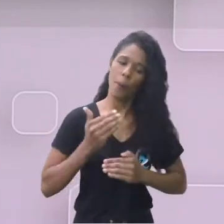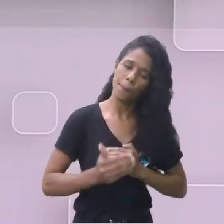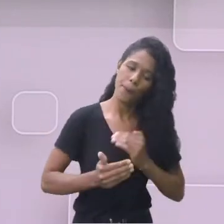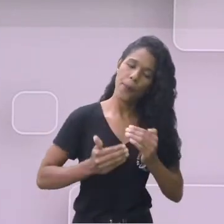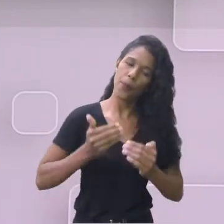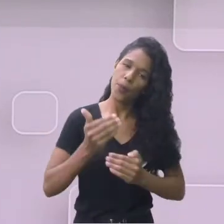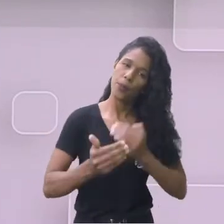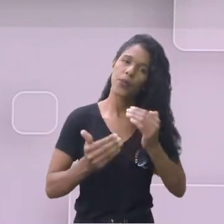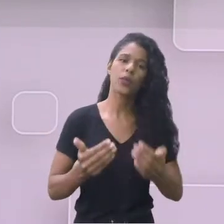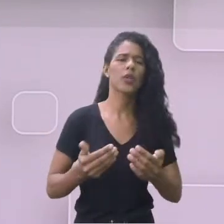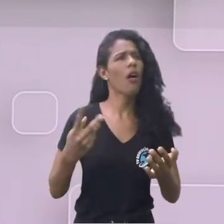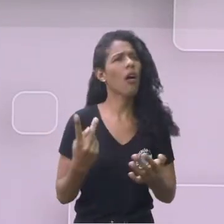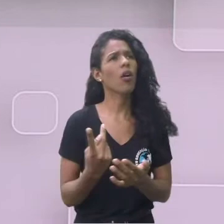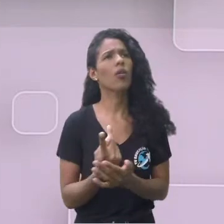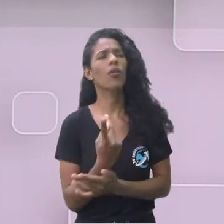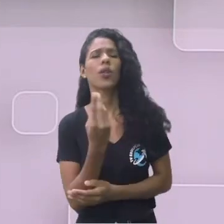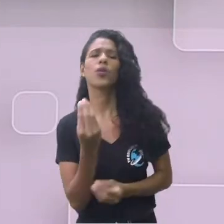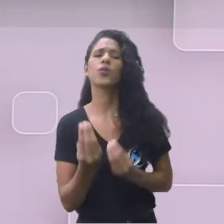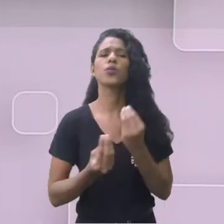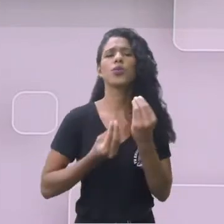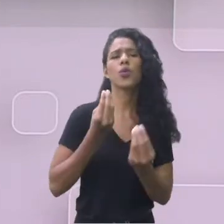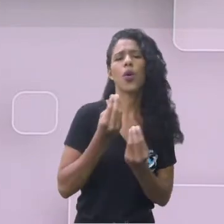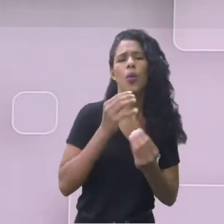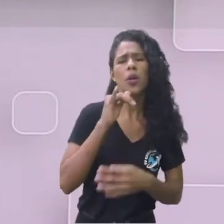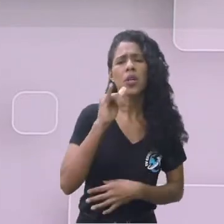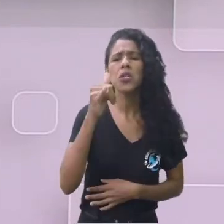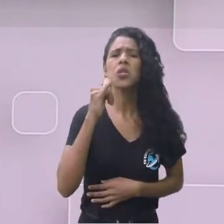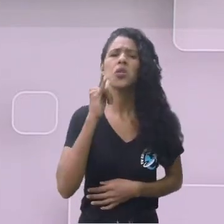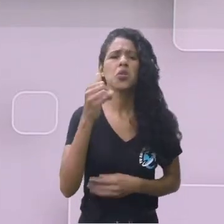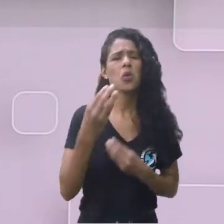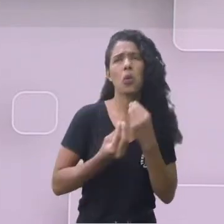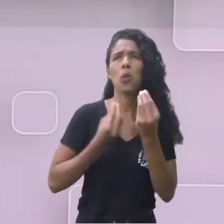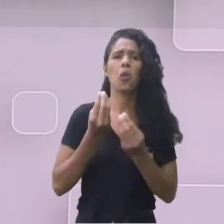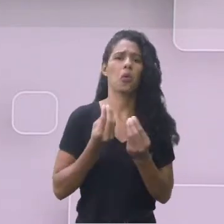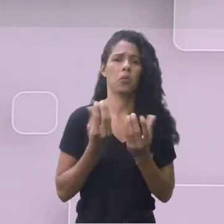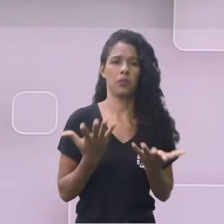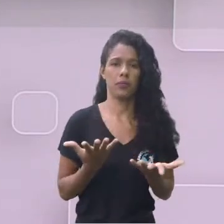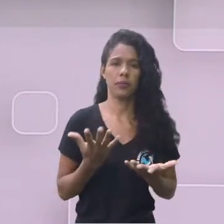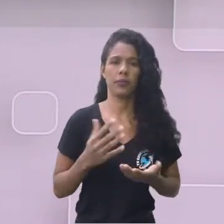essa energia vem e ela vem da onde, tá bom?